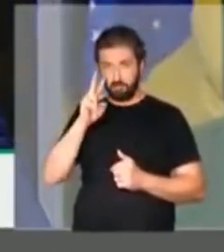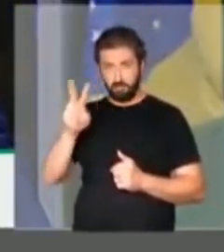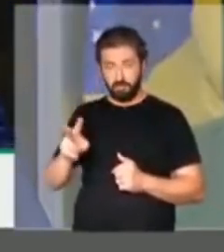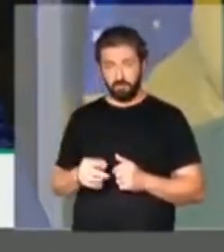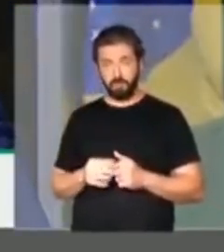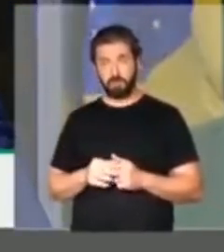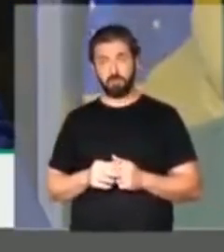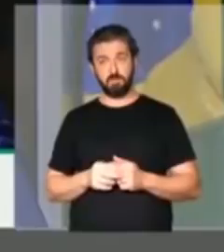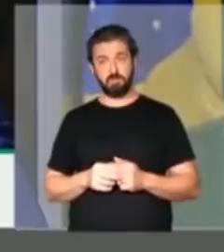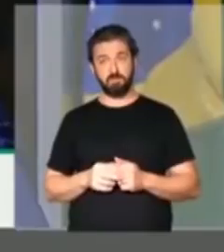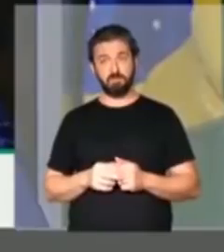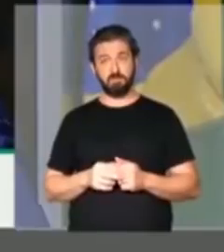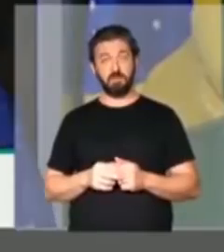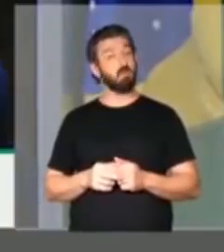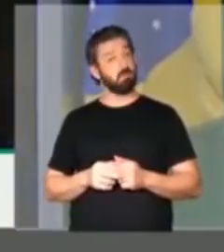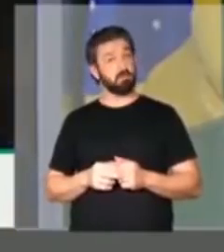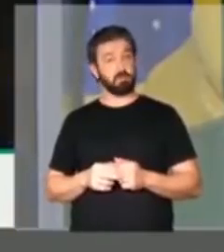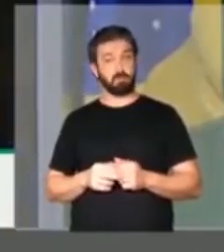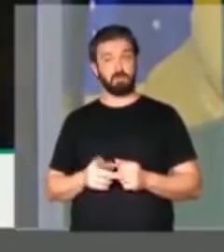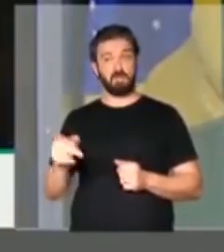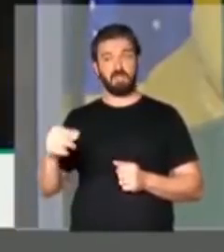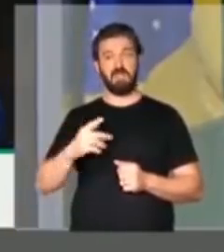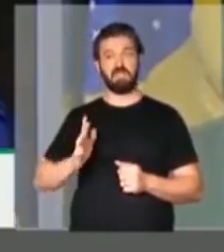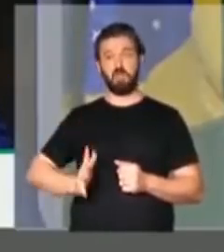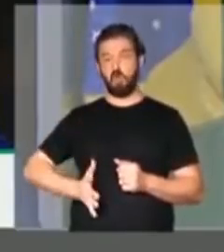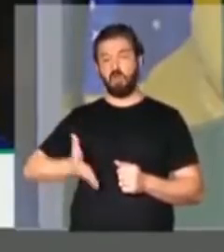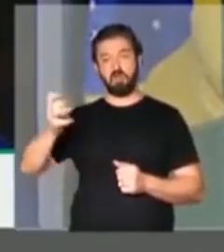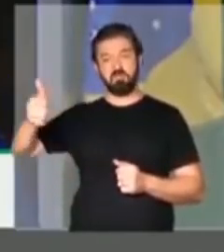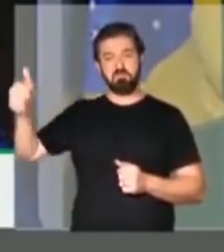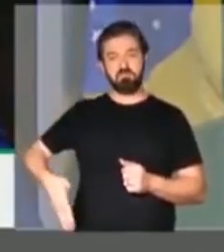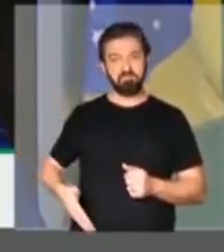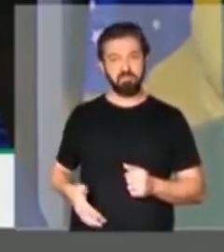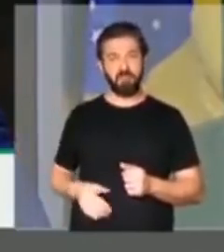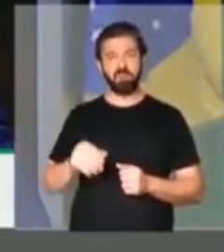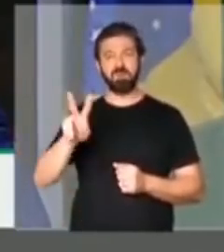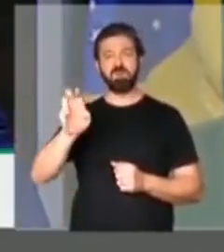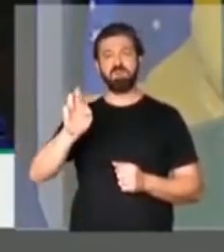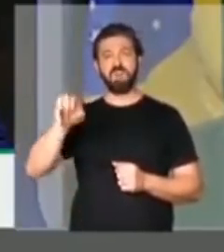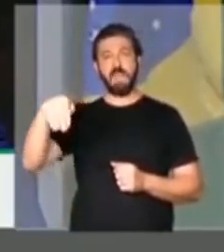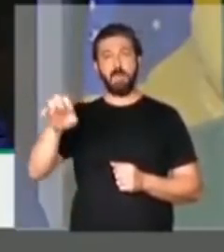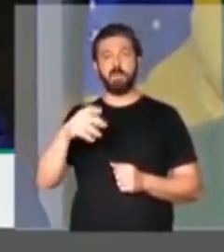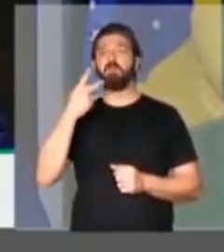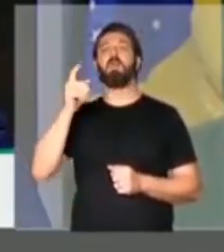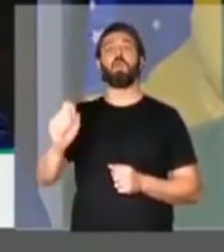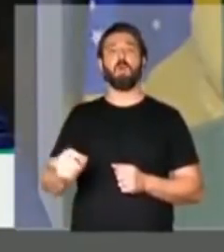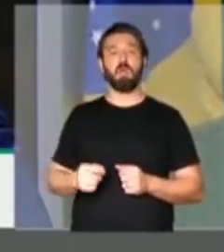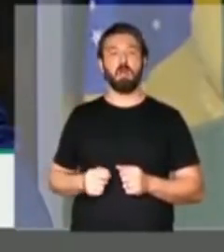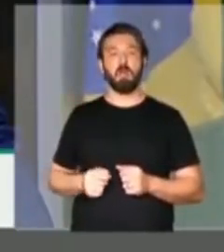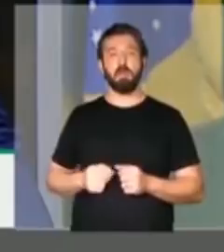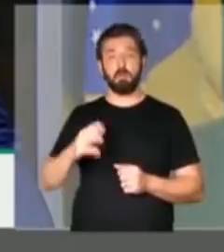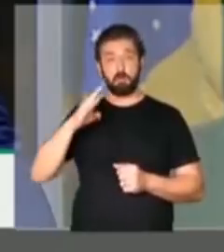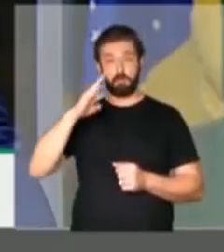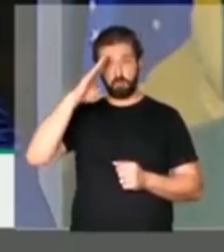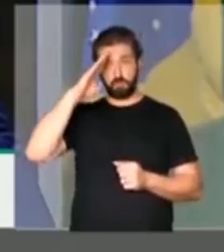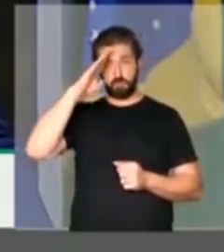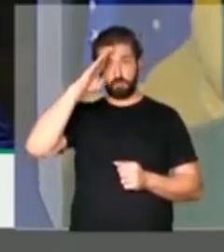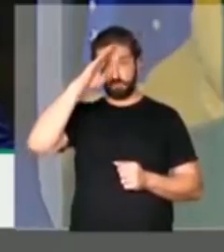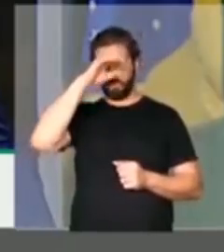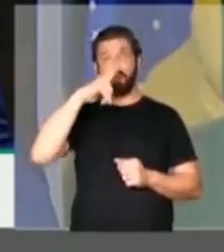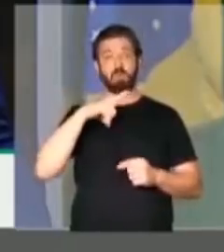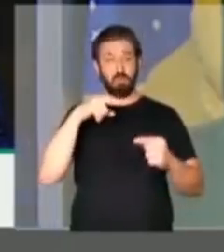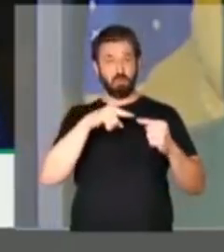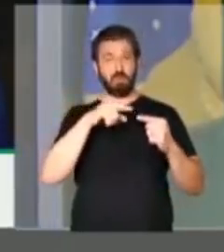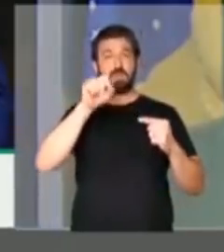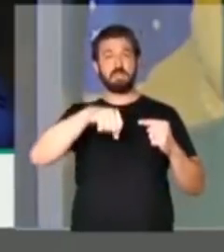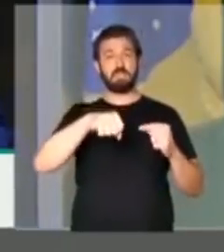visto, e esse verme cinzento foi lá para dizer que Jair Bolsonaro tinha